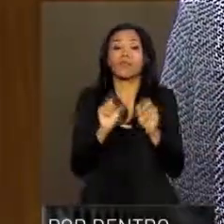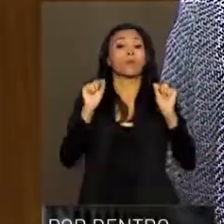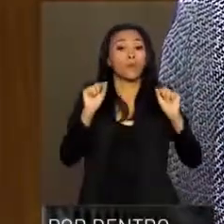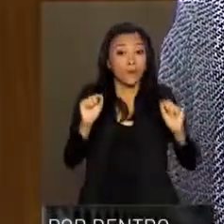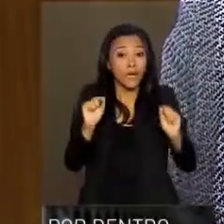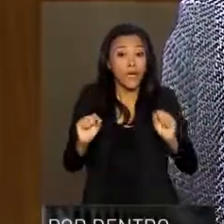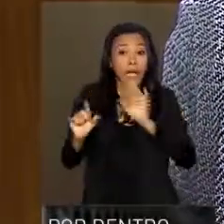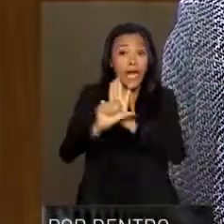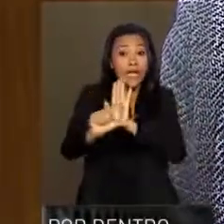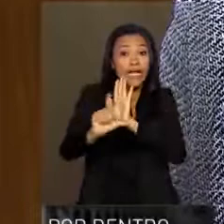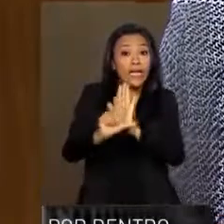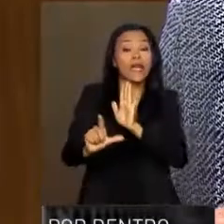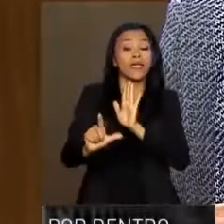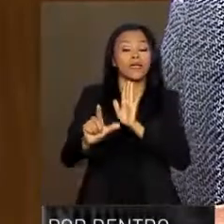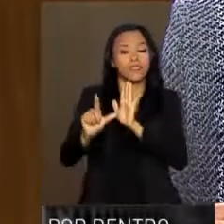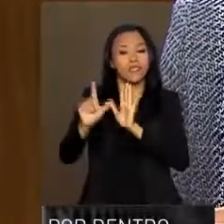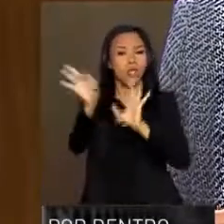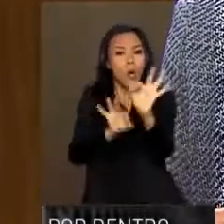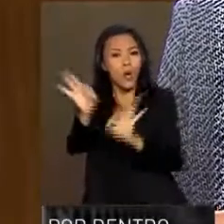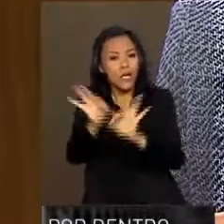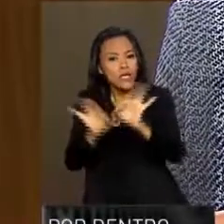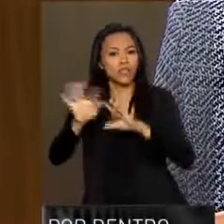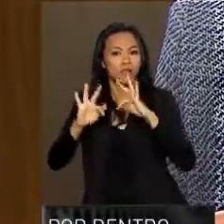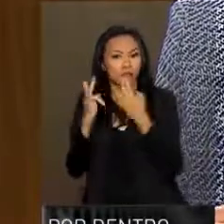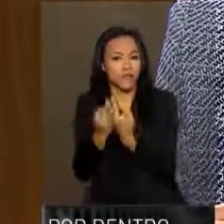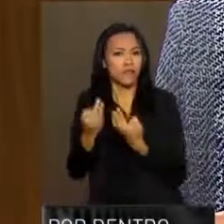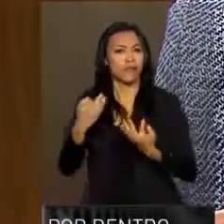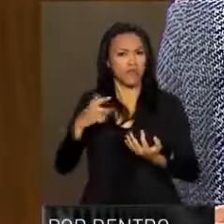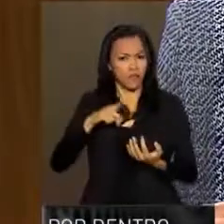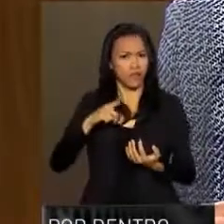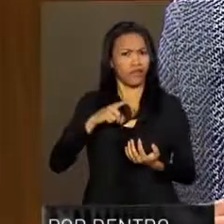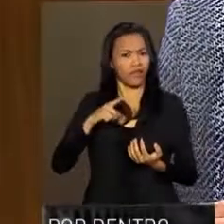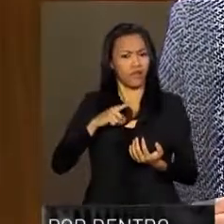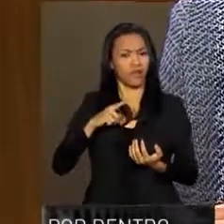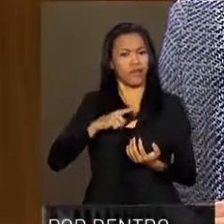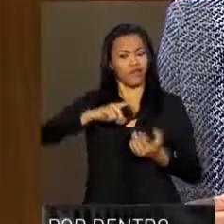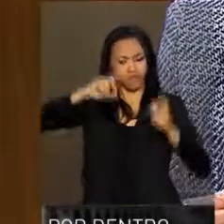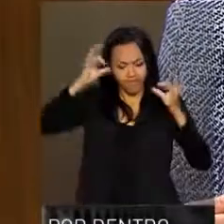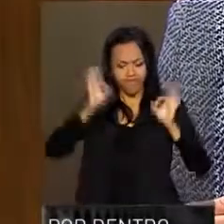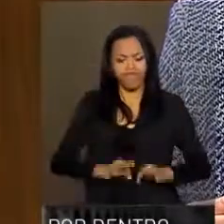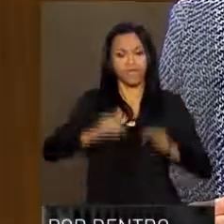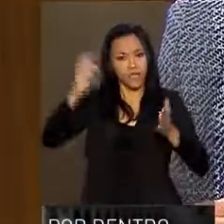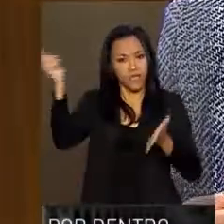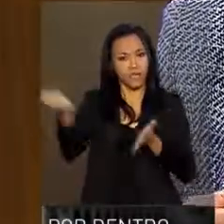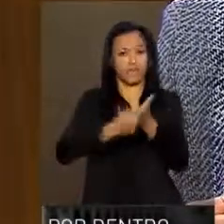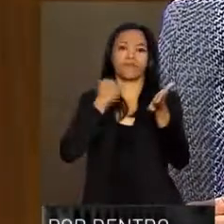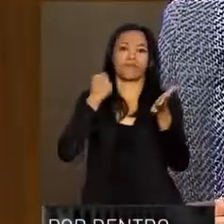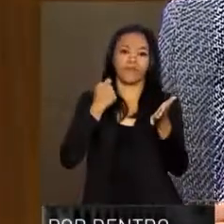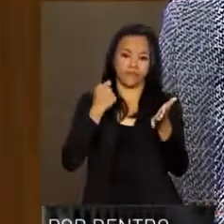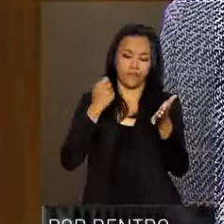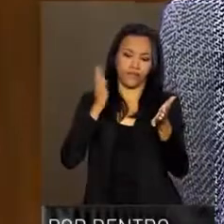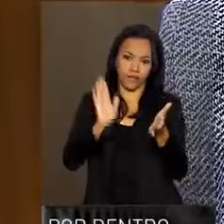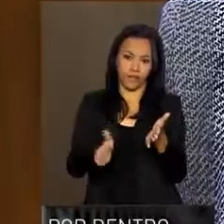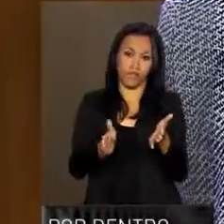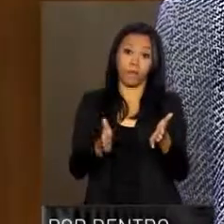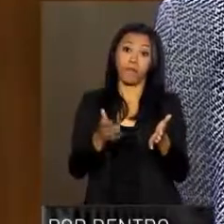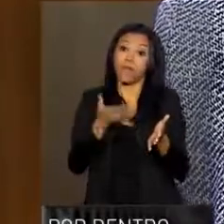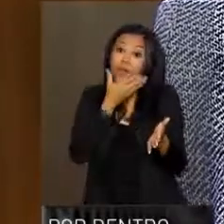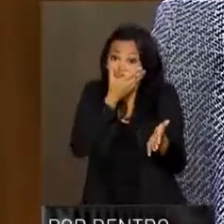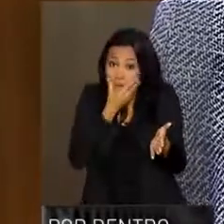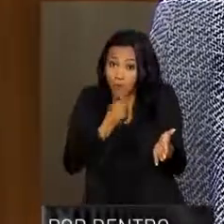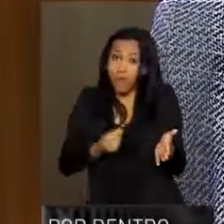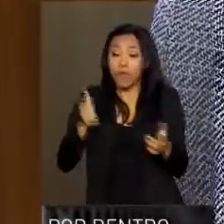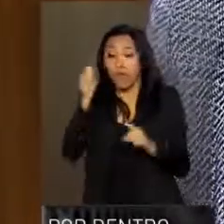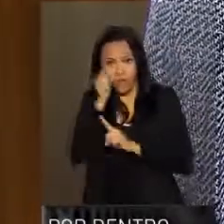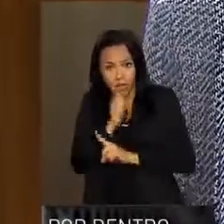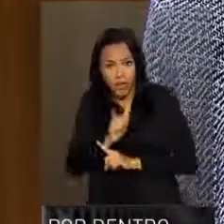lei de planejamento familiar é que tem mais de 20 anos ela venha a ser implementada ou seja é a que o homem a mulher